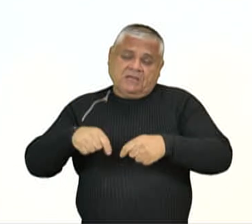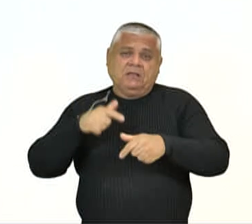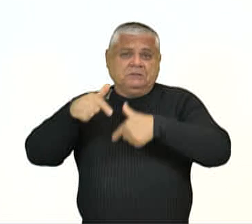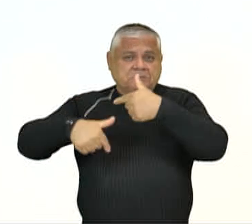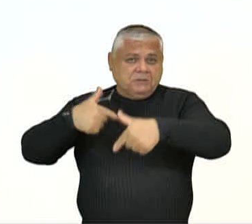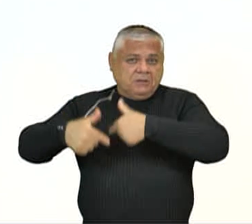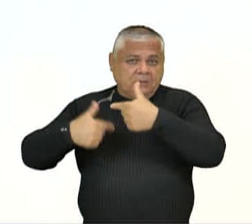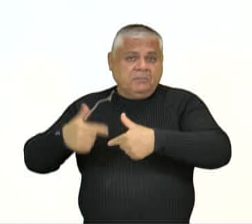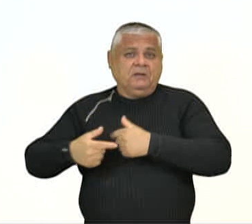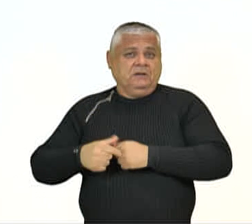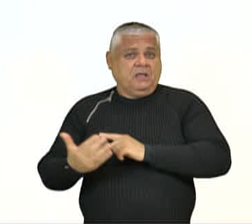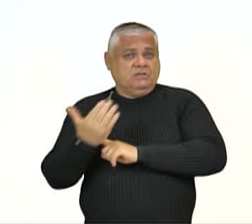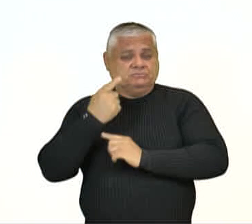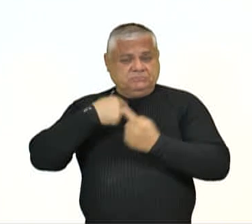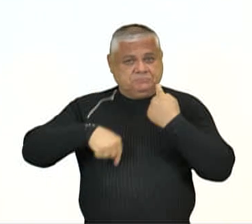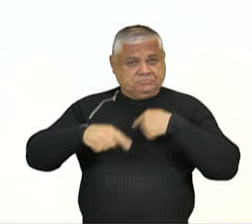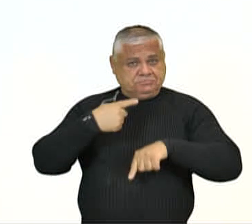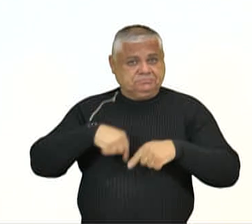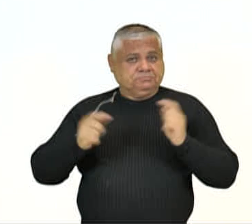sistema imune.